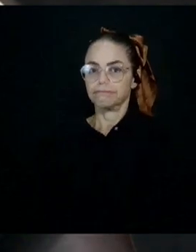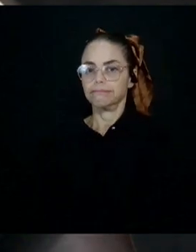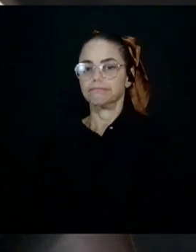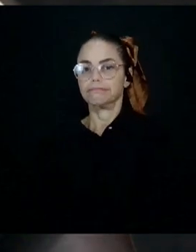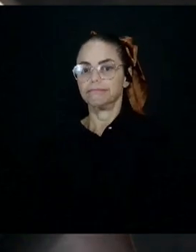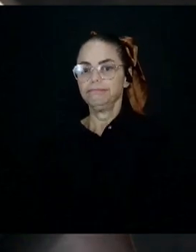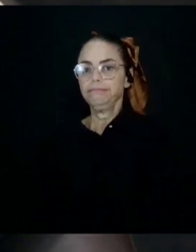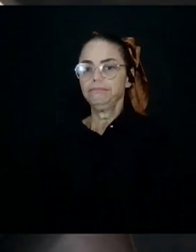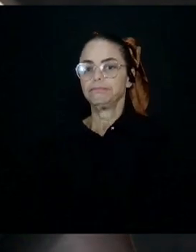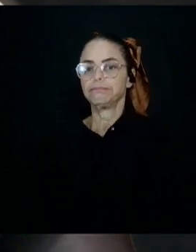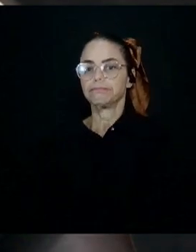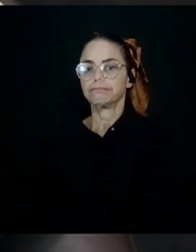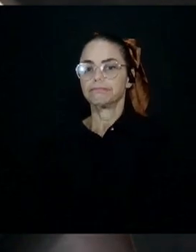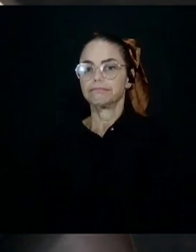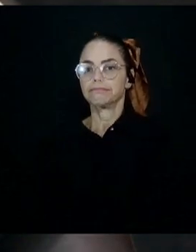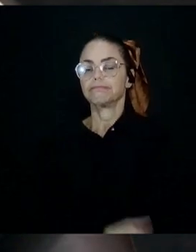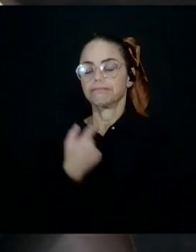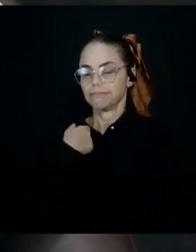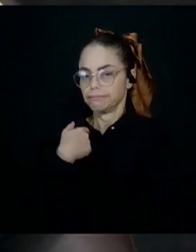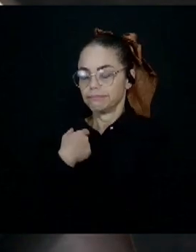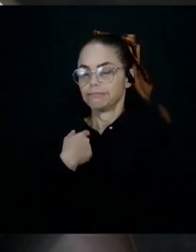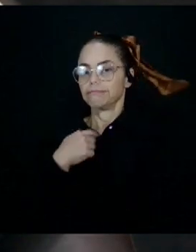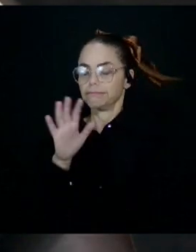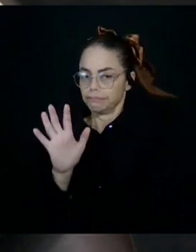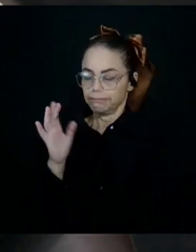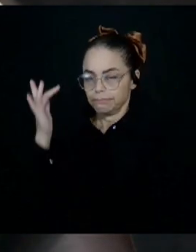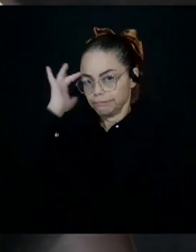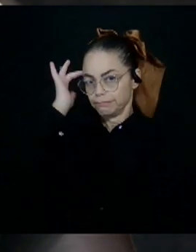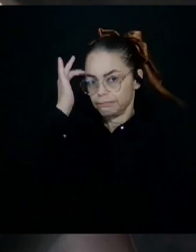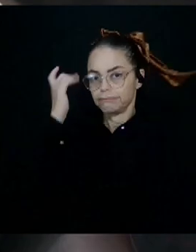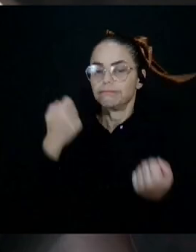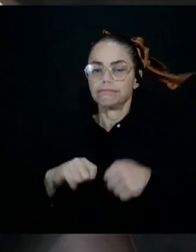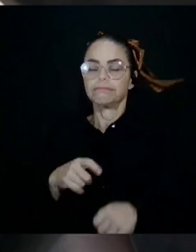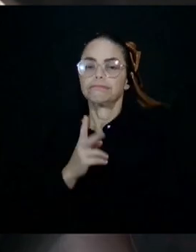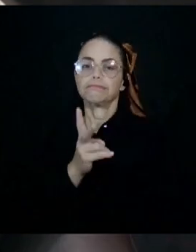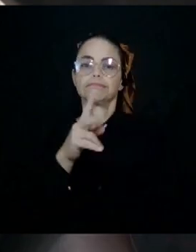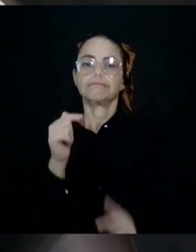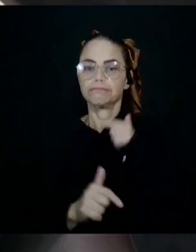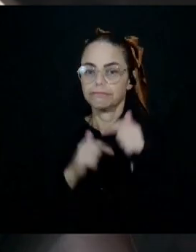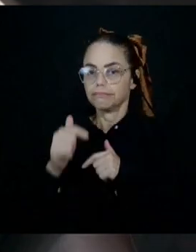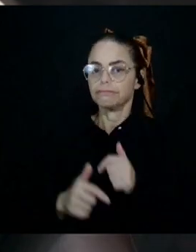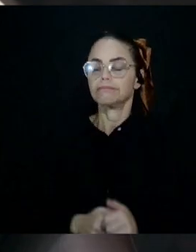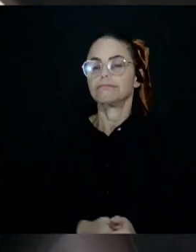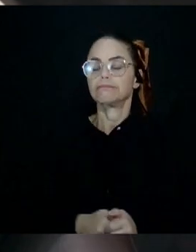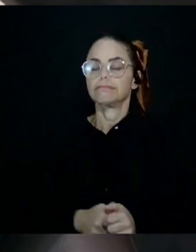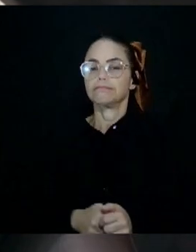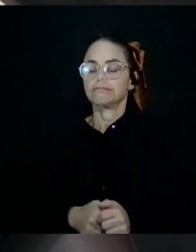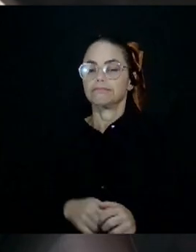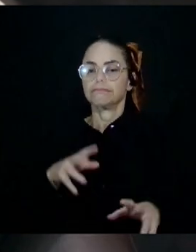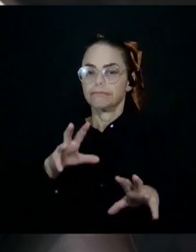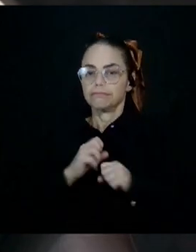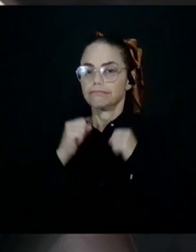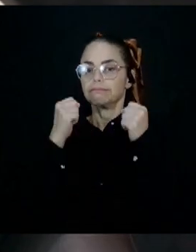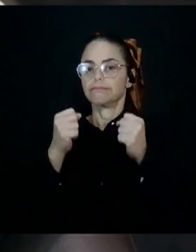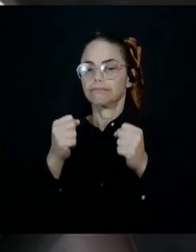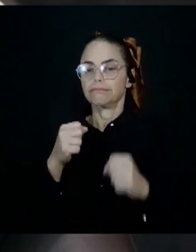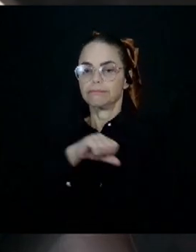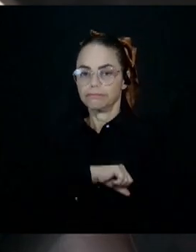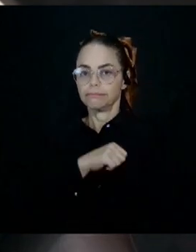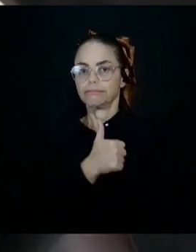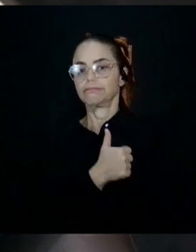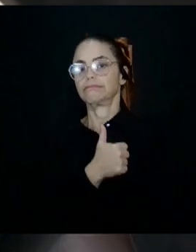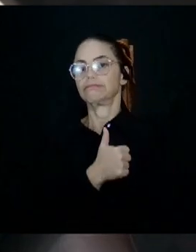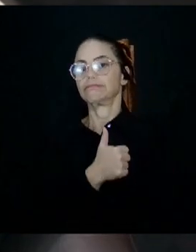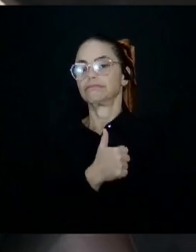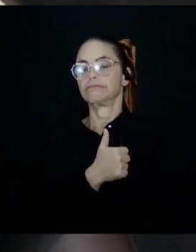o que eu acho que a gente precisa sempre estar trabalhando, como resgatar essa autoestima, né? Resgatar